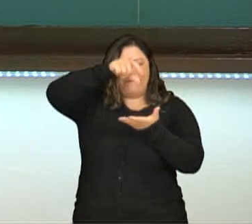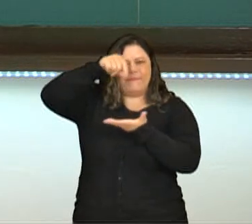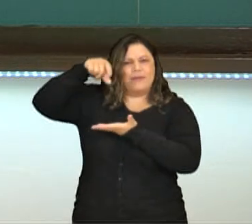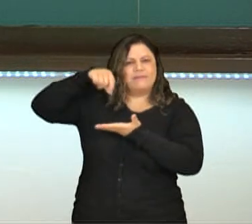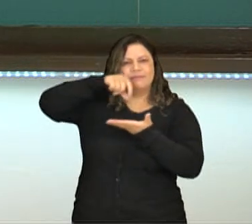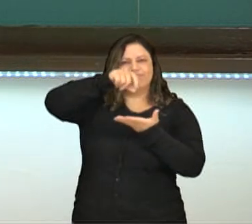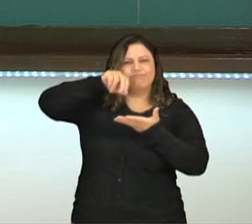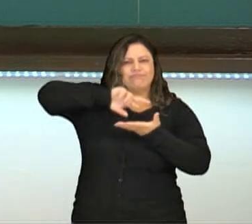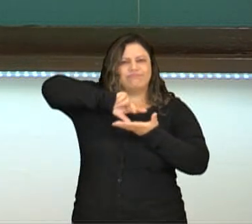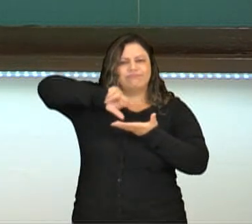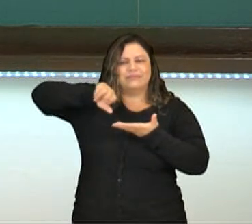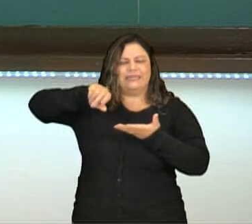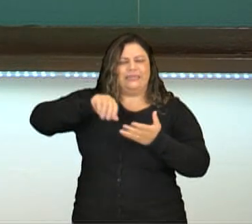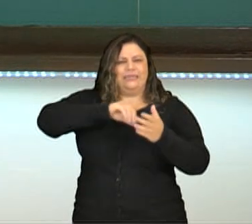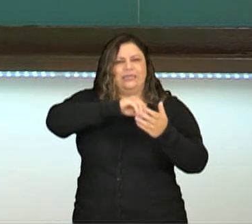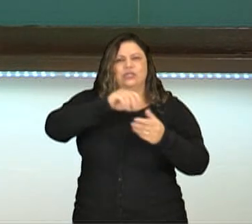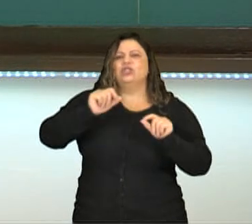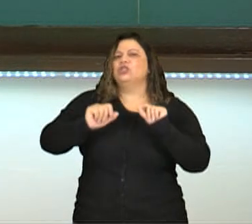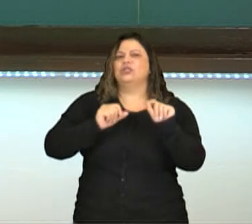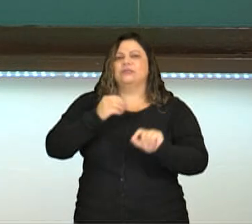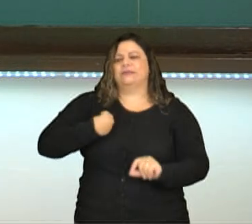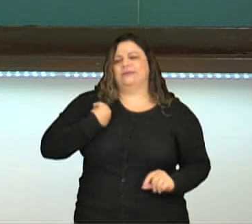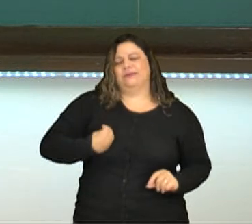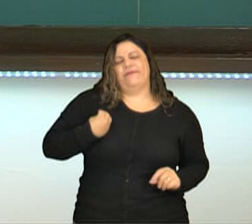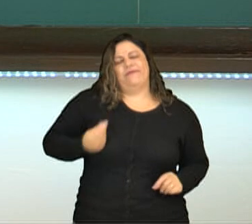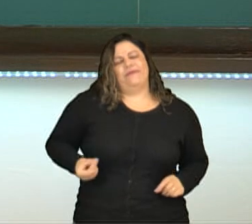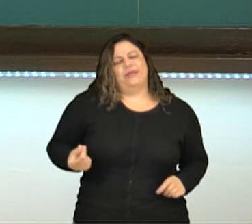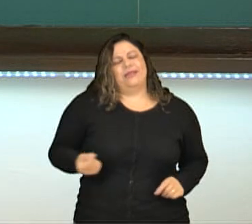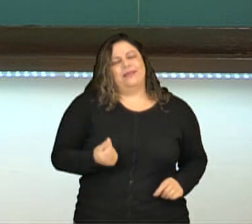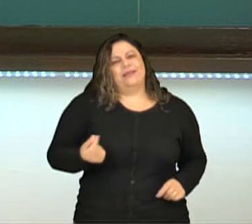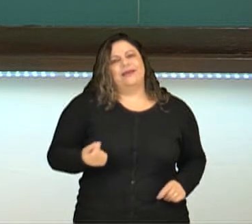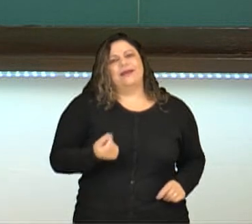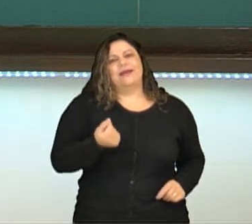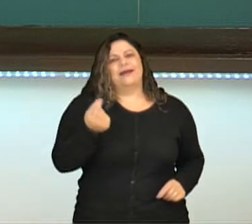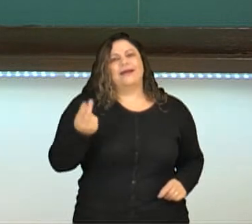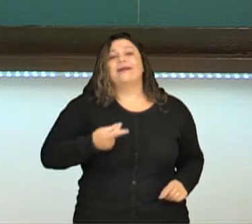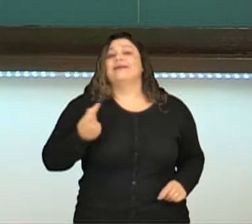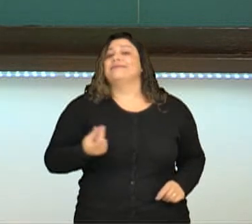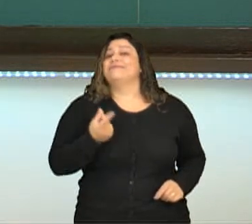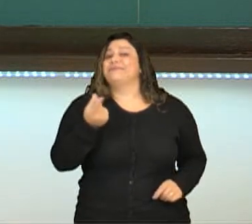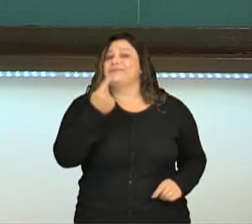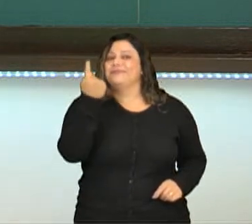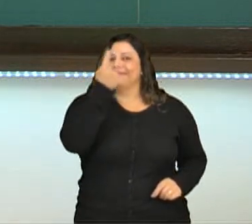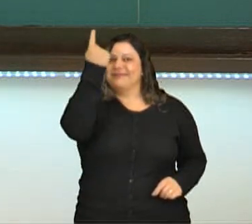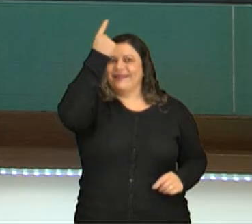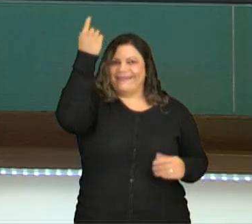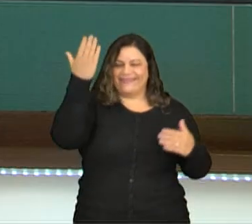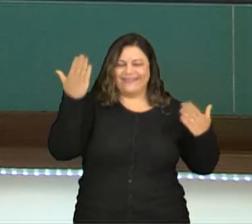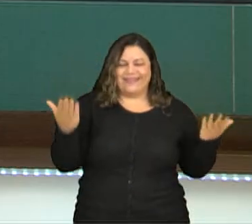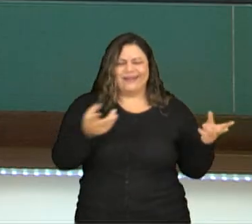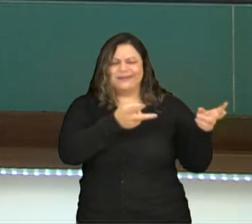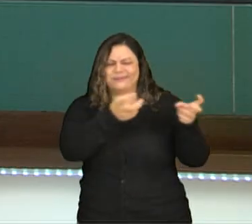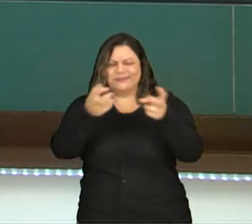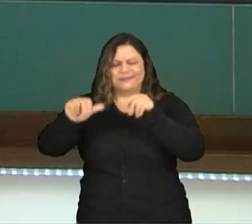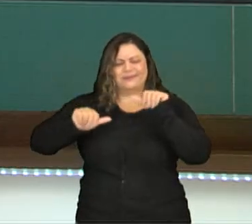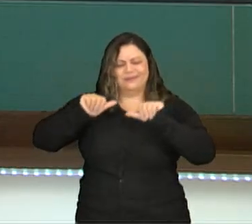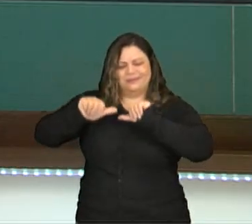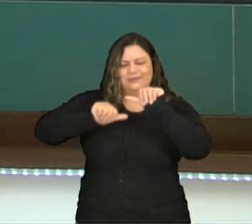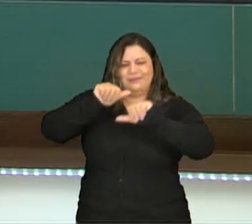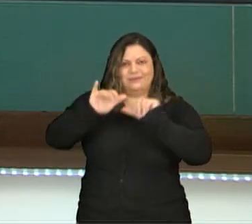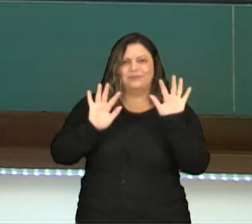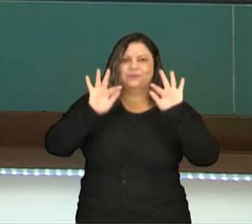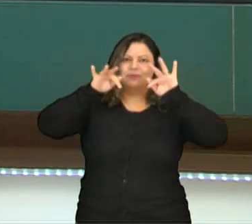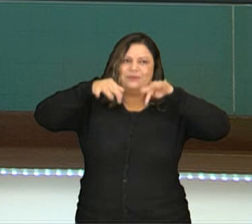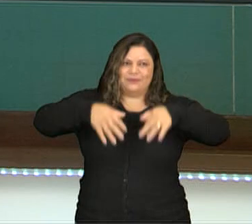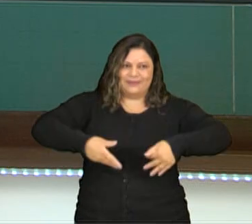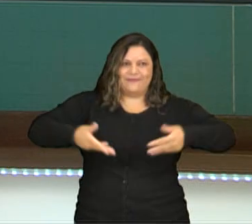para a gente perceber o que vai se ensaiar daqui a pouco, que é a Idade Moderna. Então, percebam essas inovações justamente para a gente poder encerrar